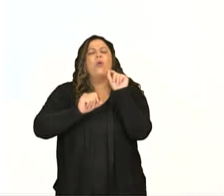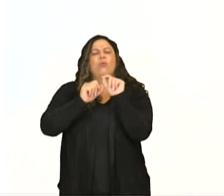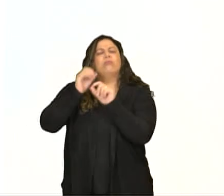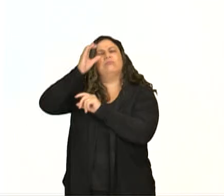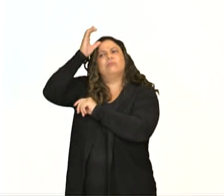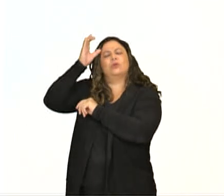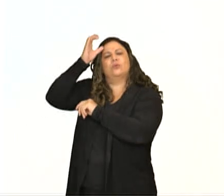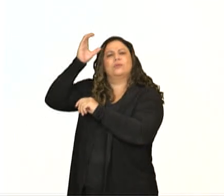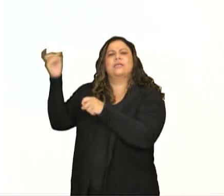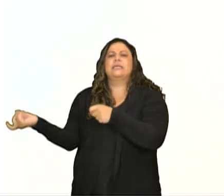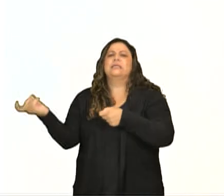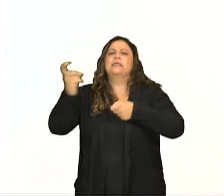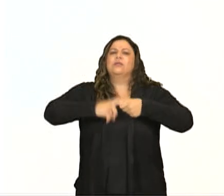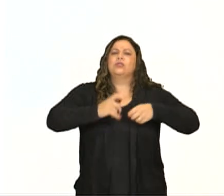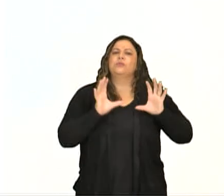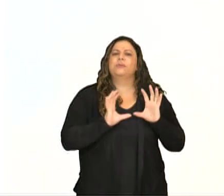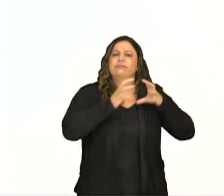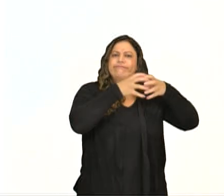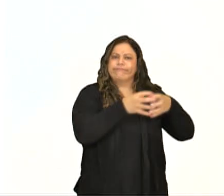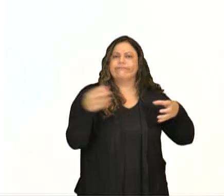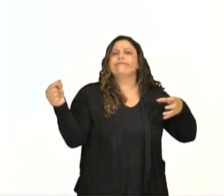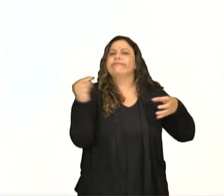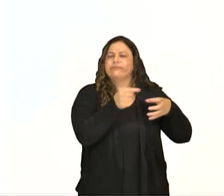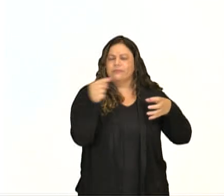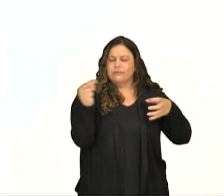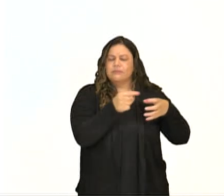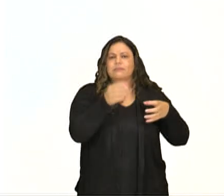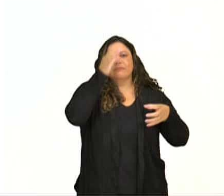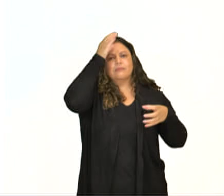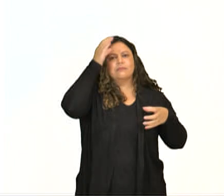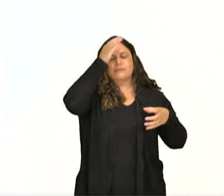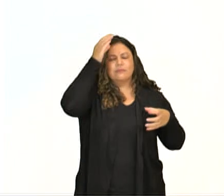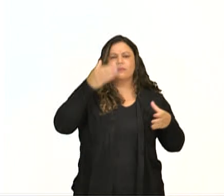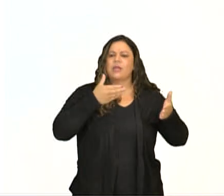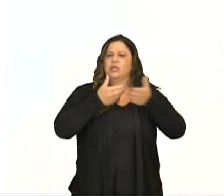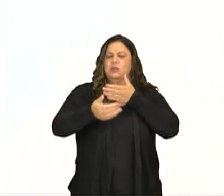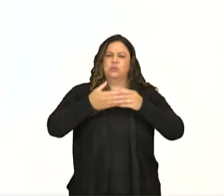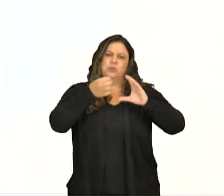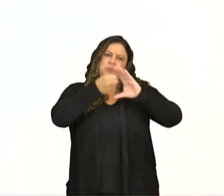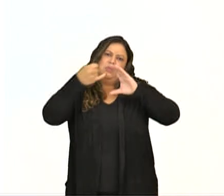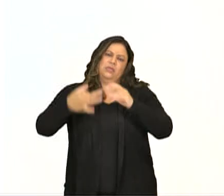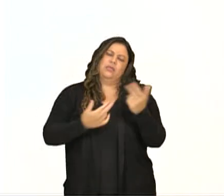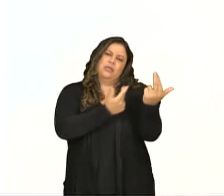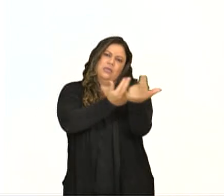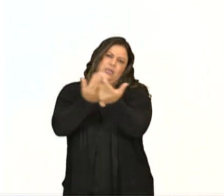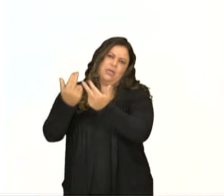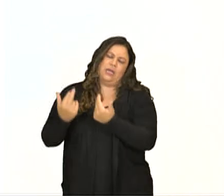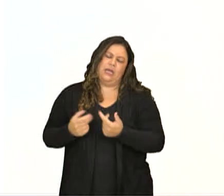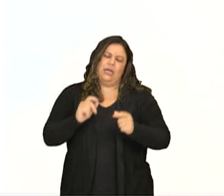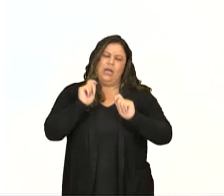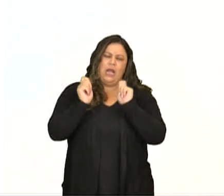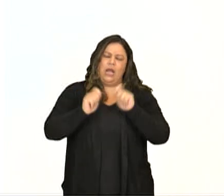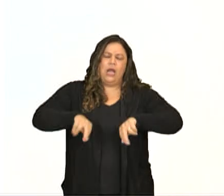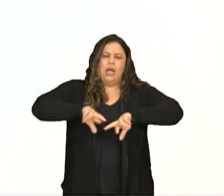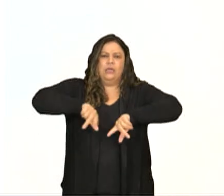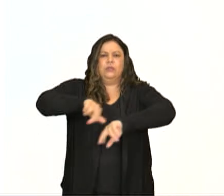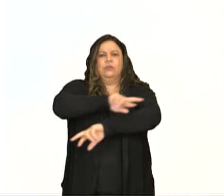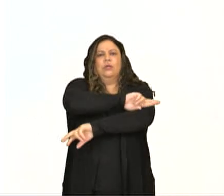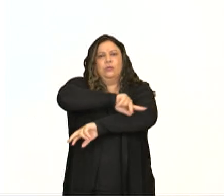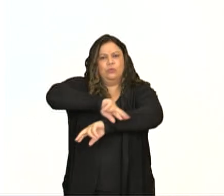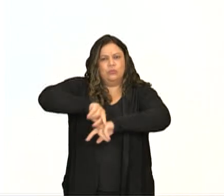Consciência de pertencer a um determinado grupo, seja por caracteres comuns de gênero, de origem étnica,